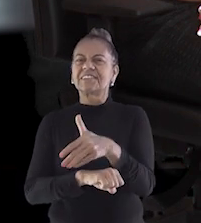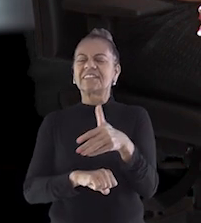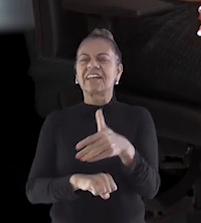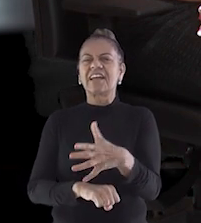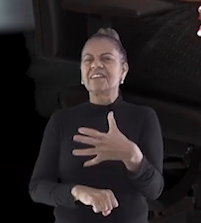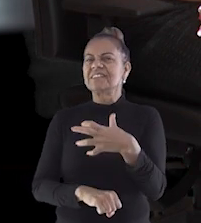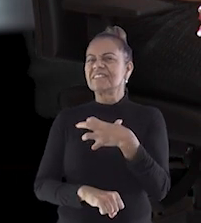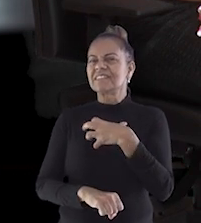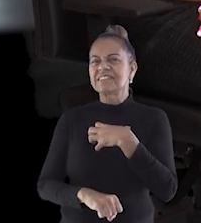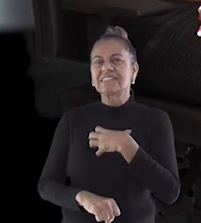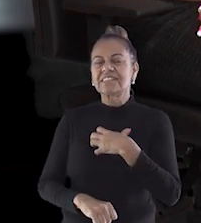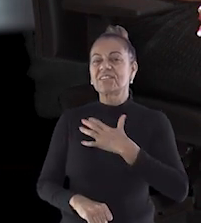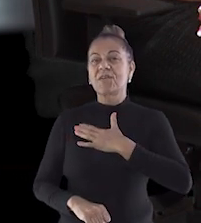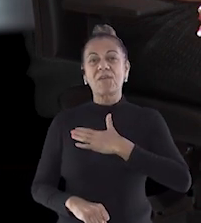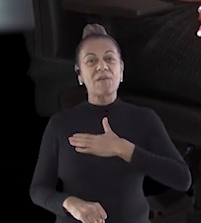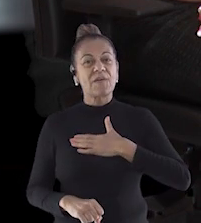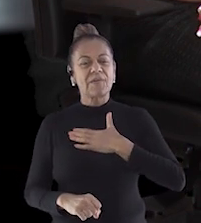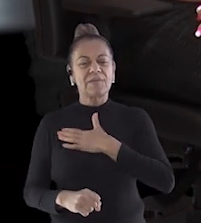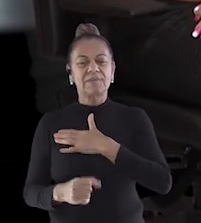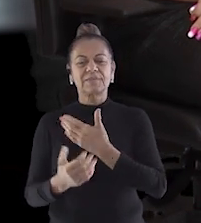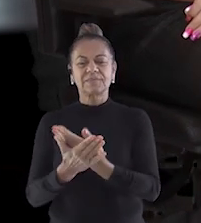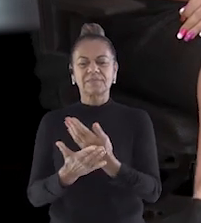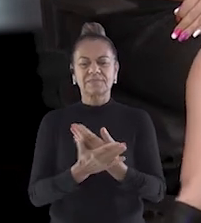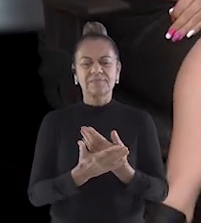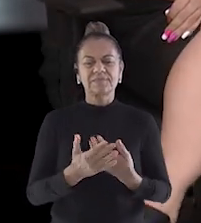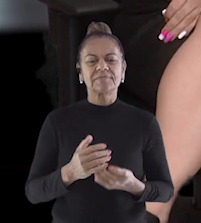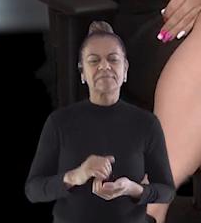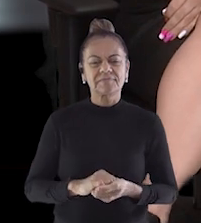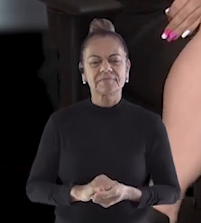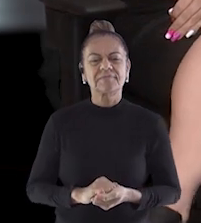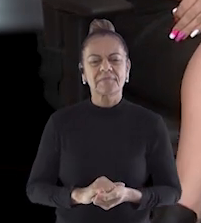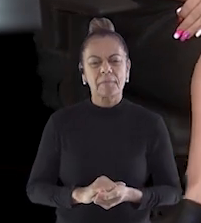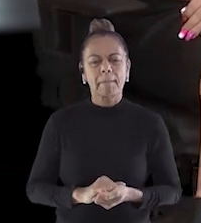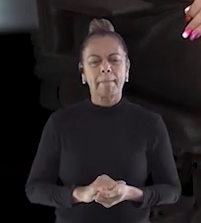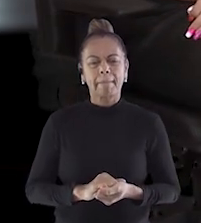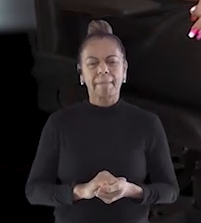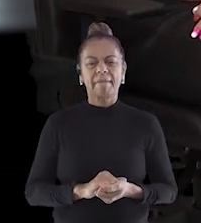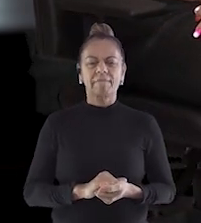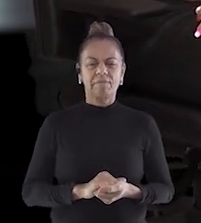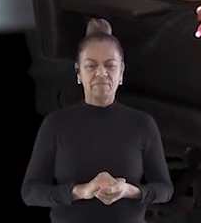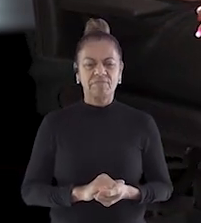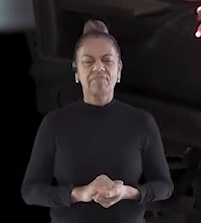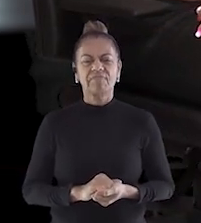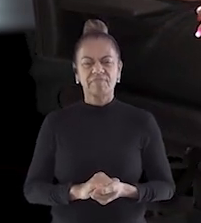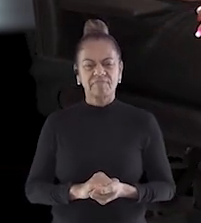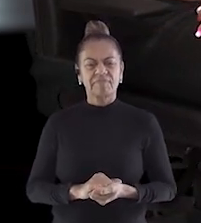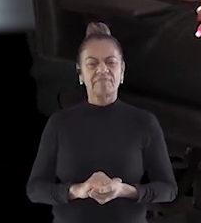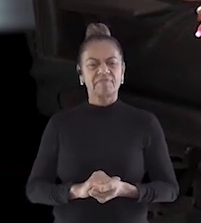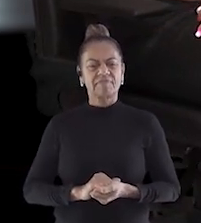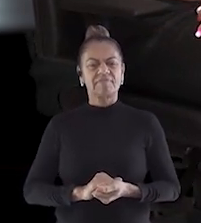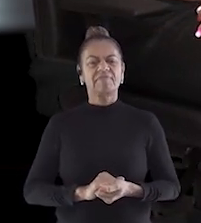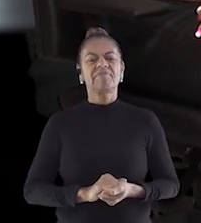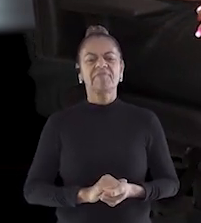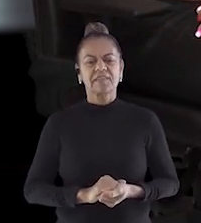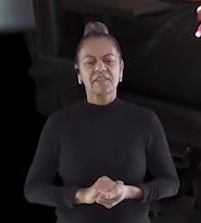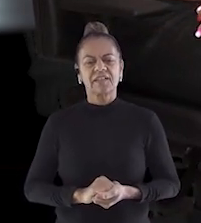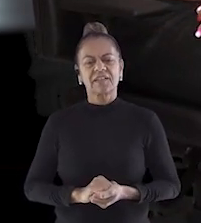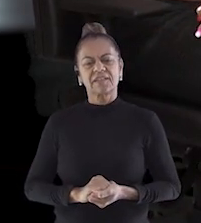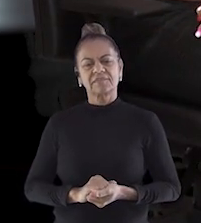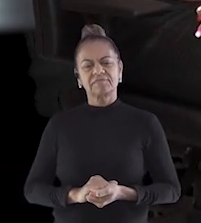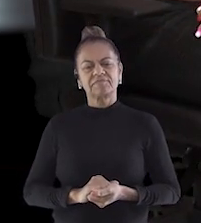aula, eu fico sentindo gostinho de quero mais. Aí eu falo, poxa, podia ter, acabou já, 9